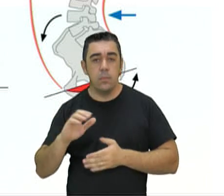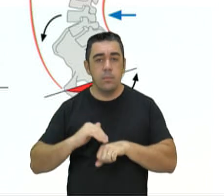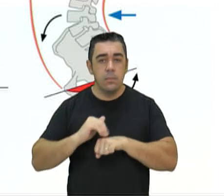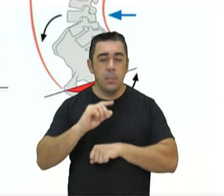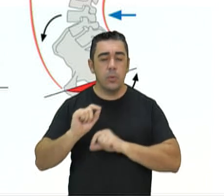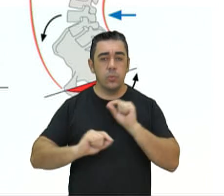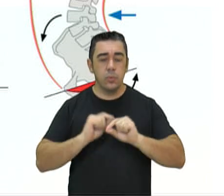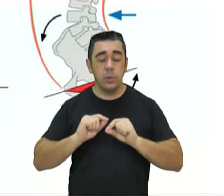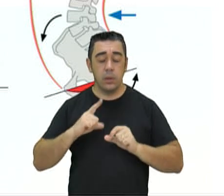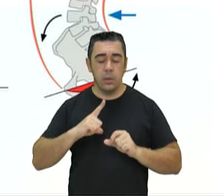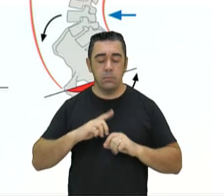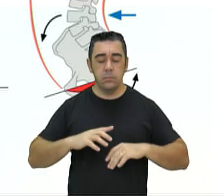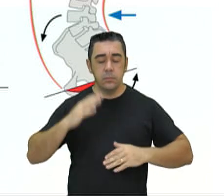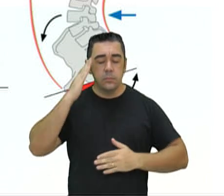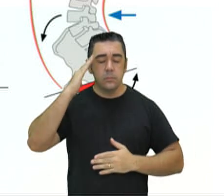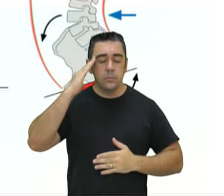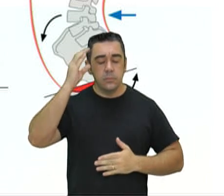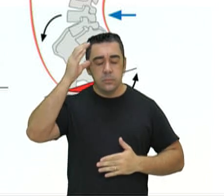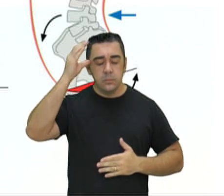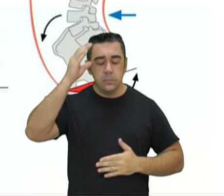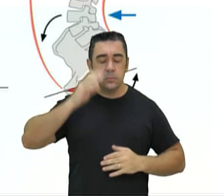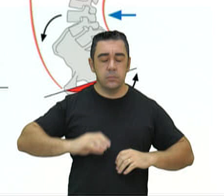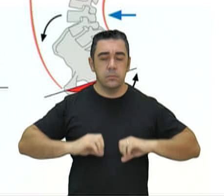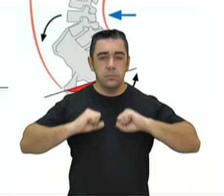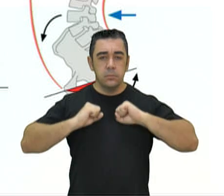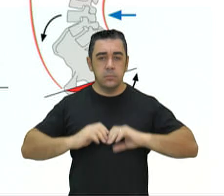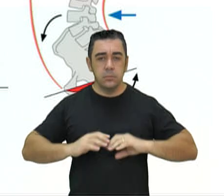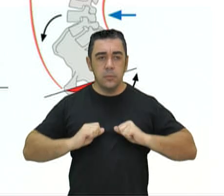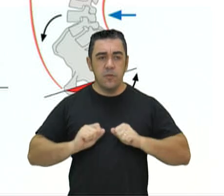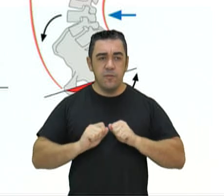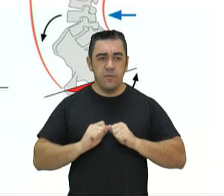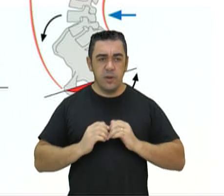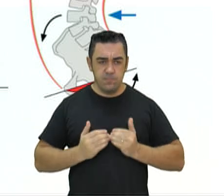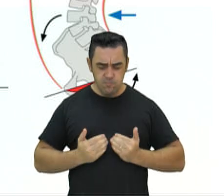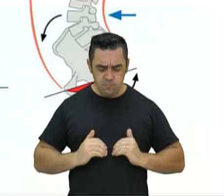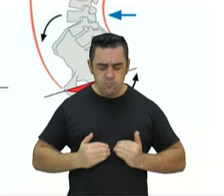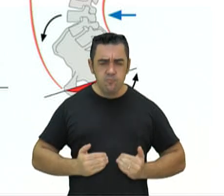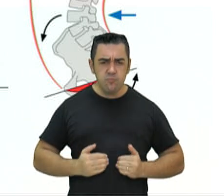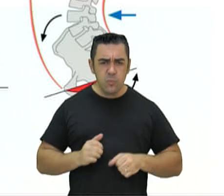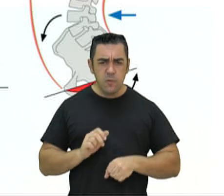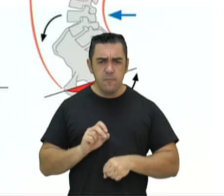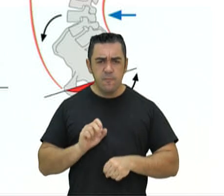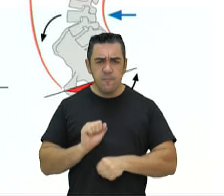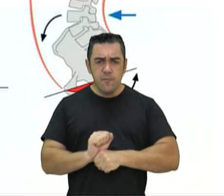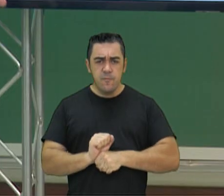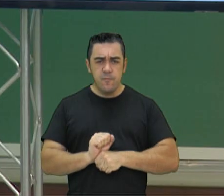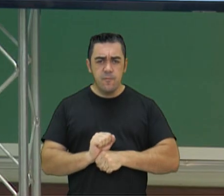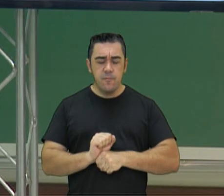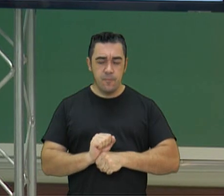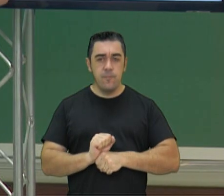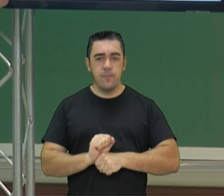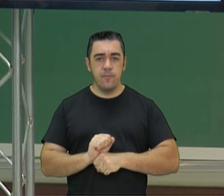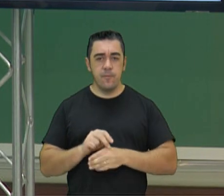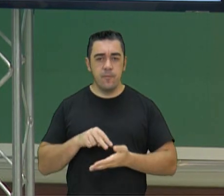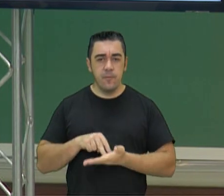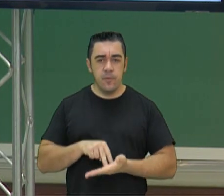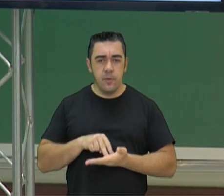consciente a pressão abdominal. Então, como estão vendo nessa imagem aqui, é como vai funcionar a dinâmica